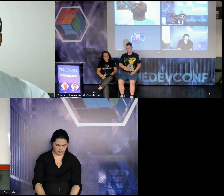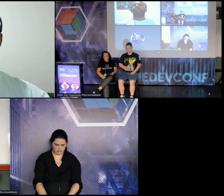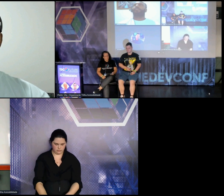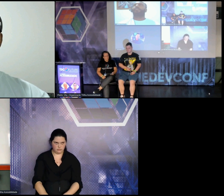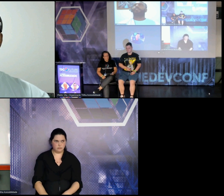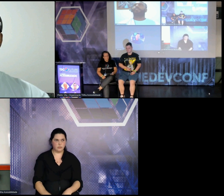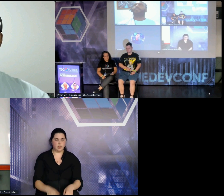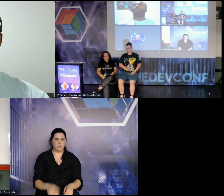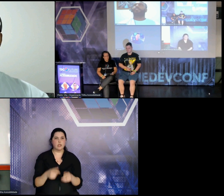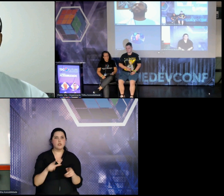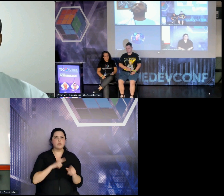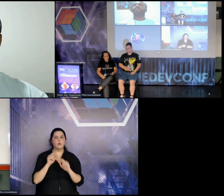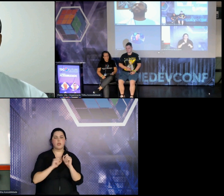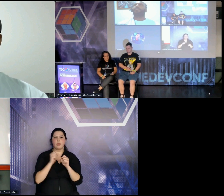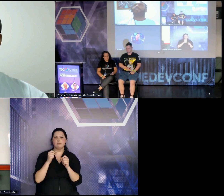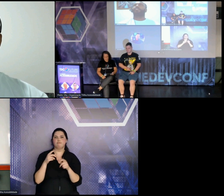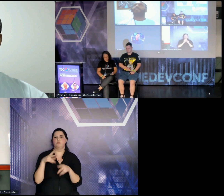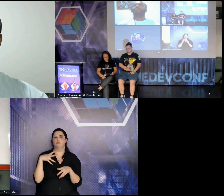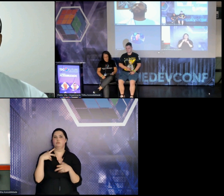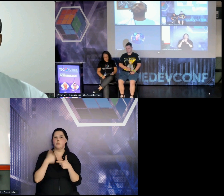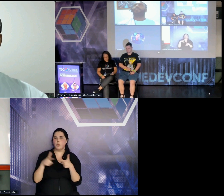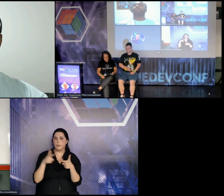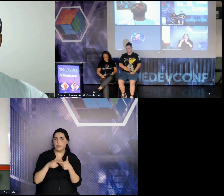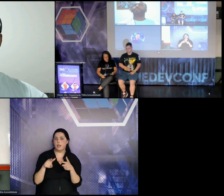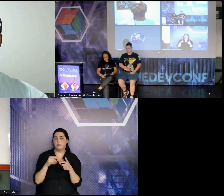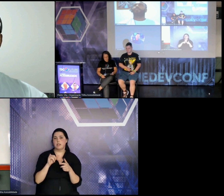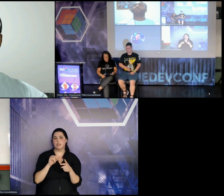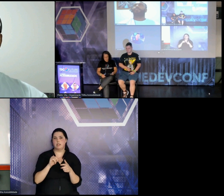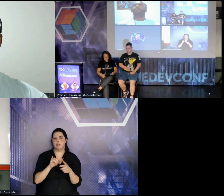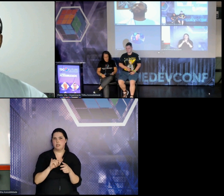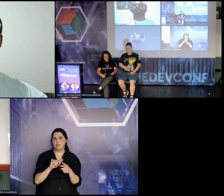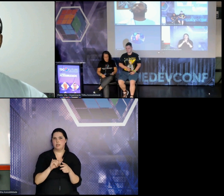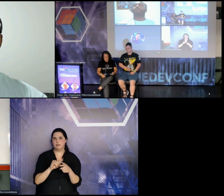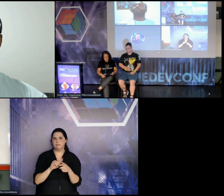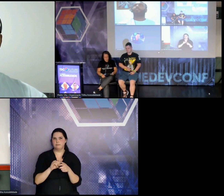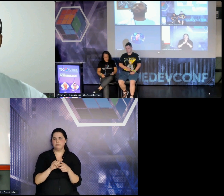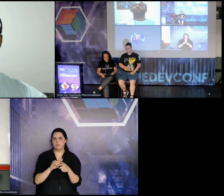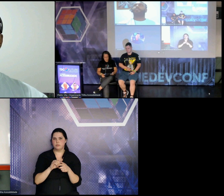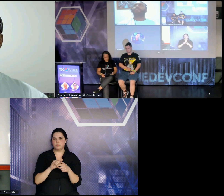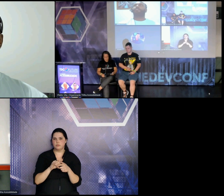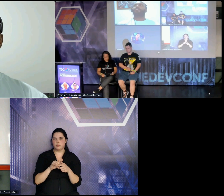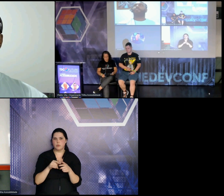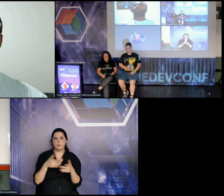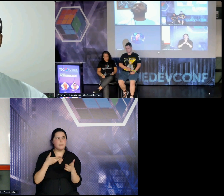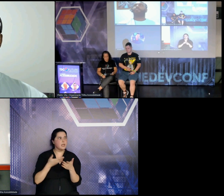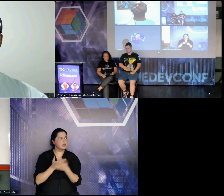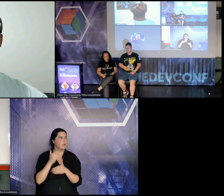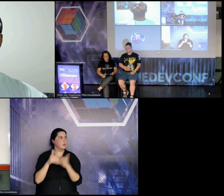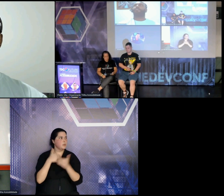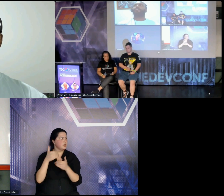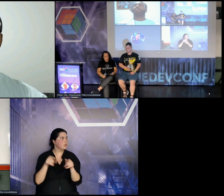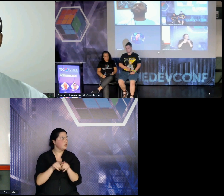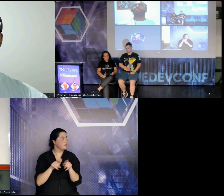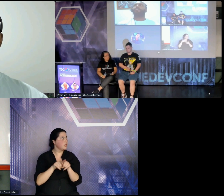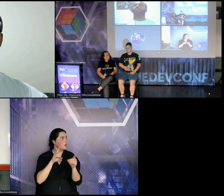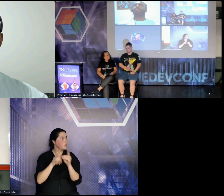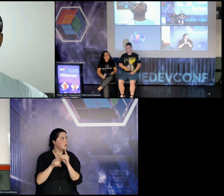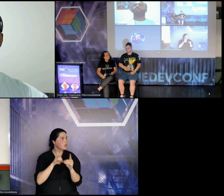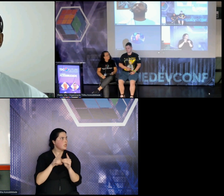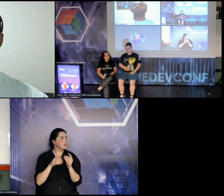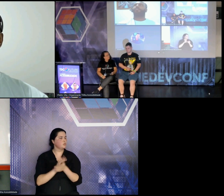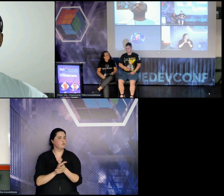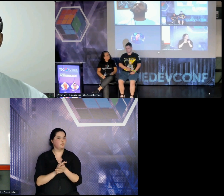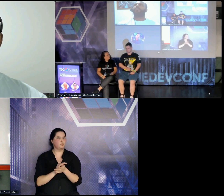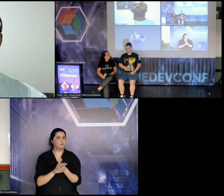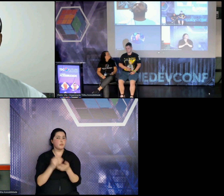Eu tive bastante receio quando eu passei no processo para coordenação, justamente porque eu não